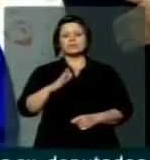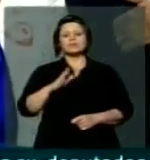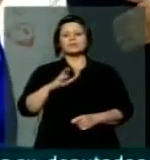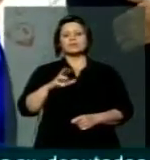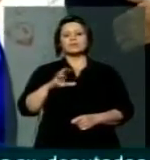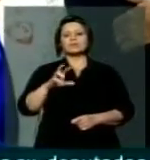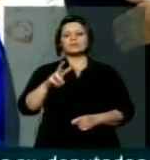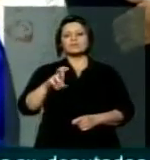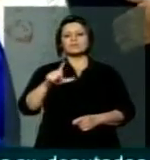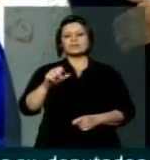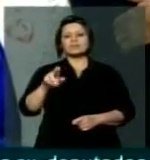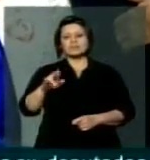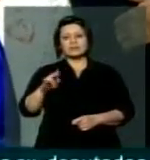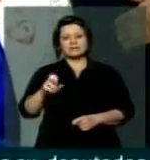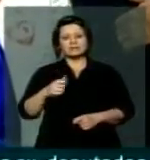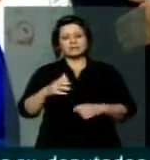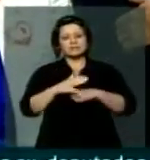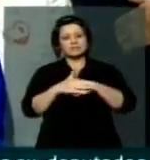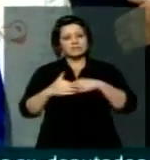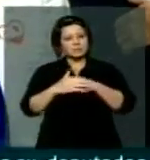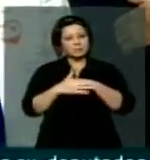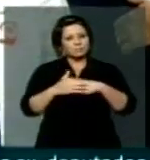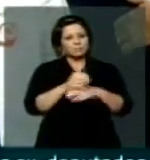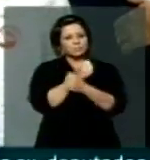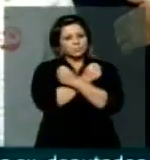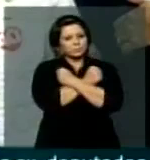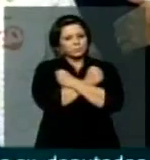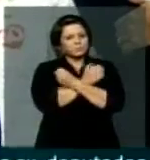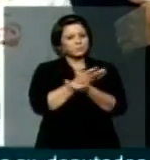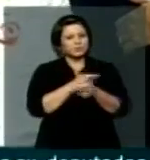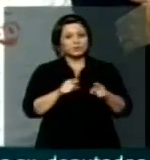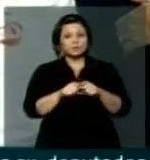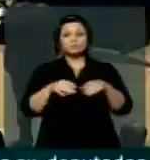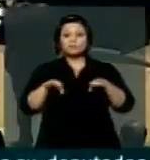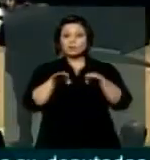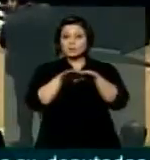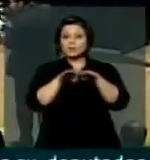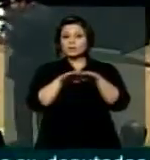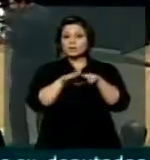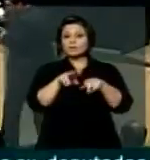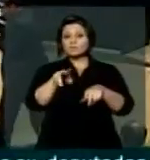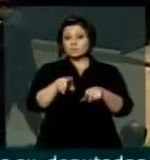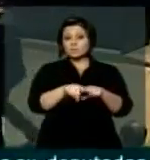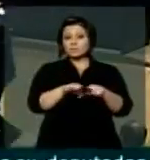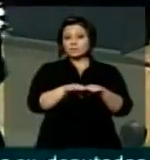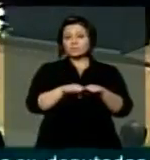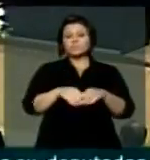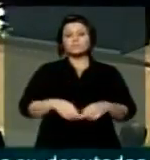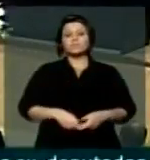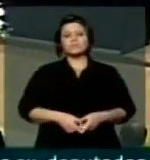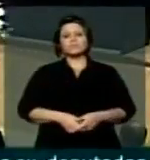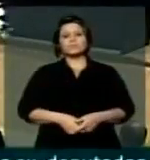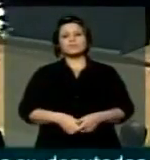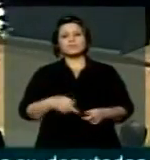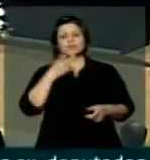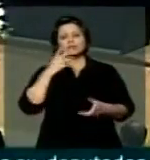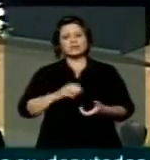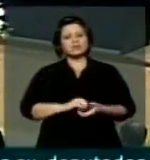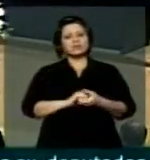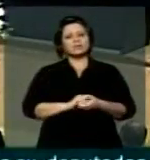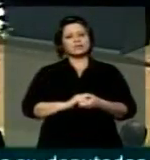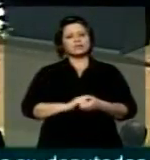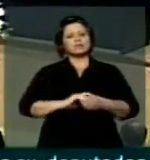estão. Recebam o nosso carinho, o nosso abraço. E igualmente dizer que queremos estender